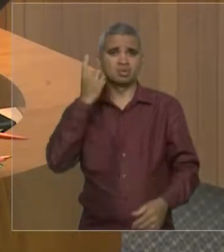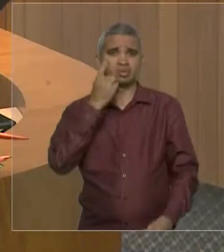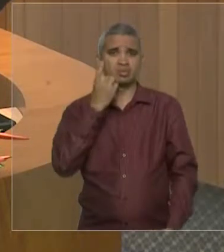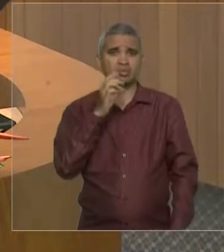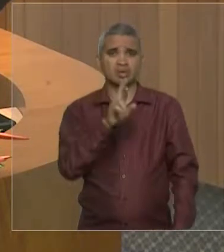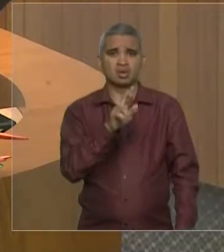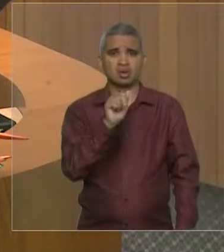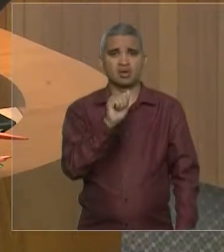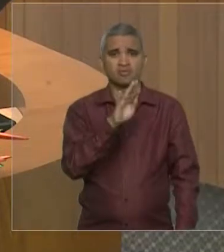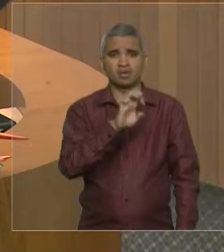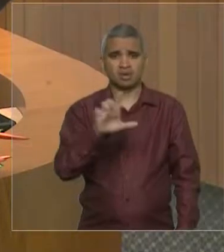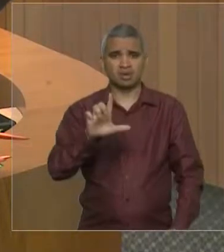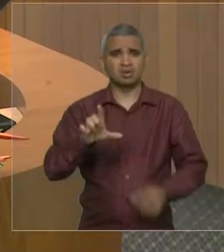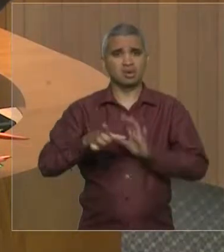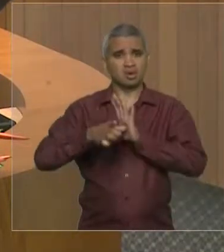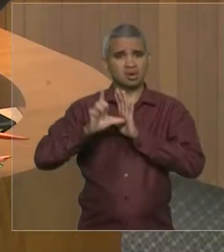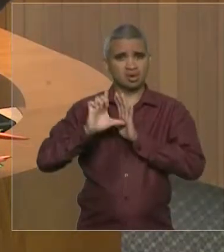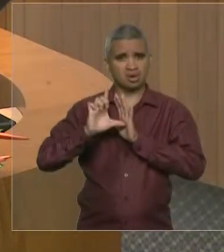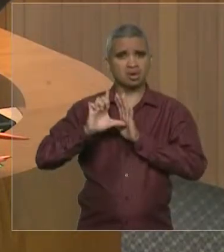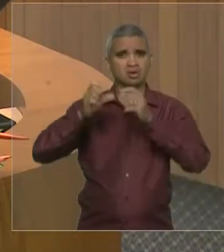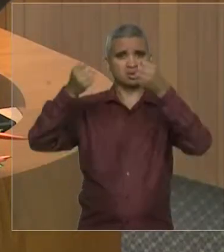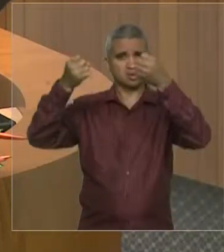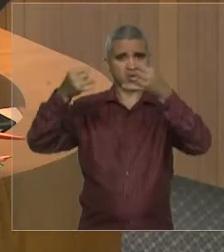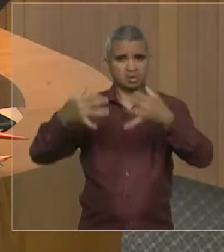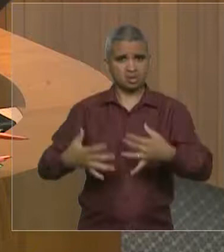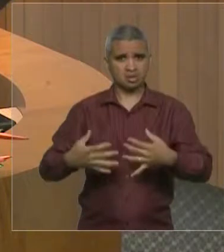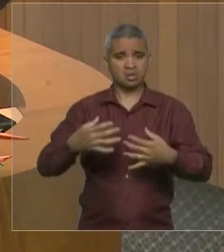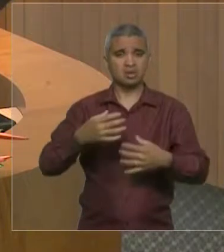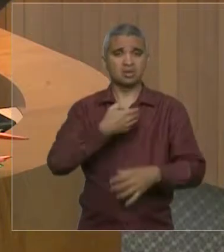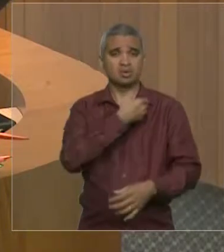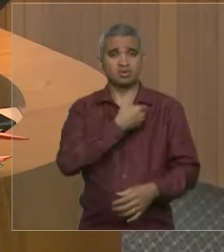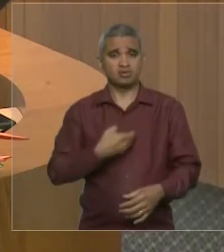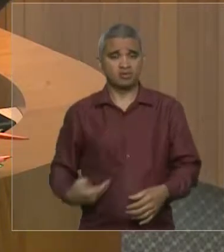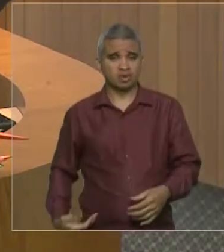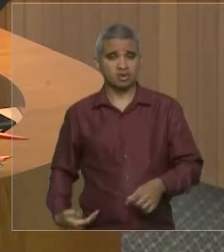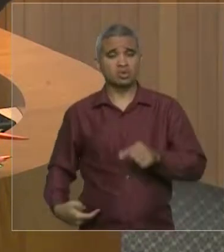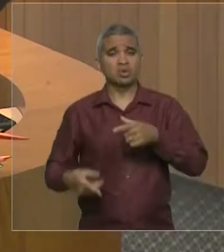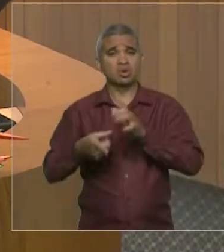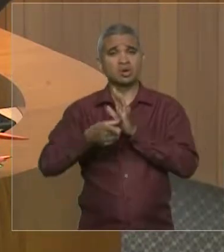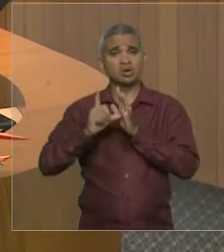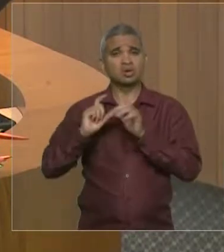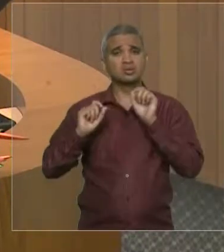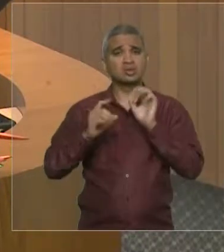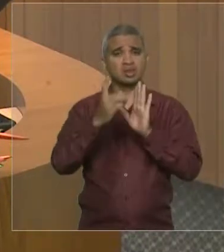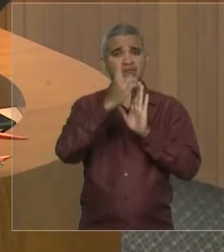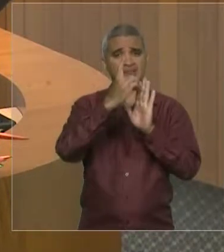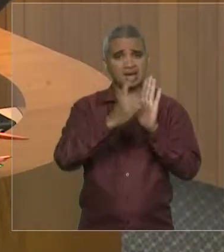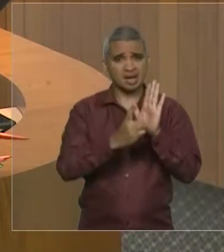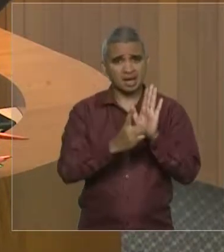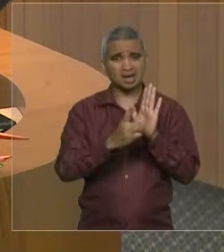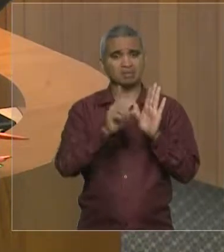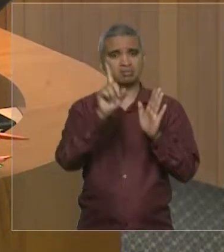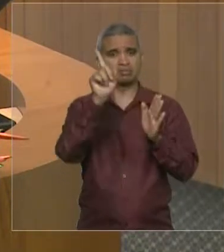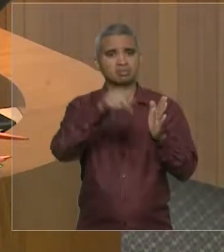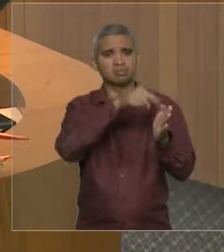bem. O governador, ele revogou um decreto que tinha entregue no último mês de